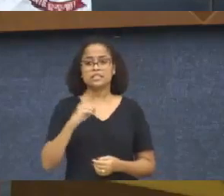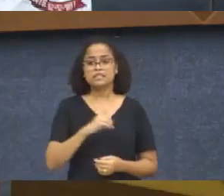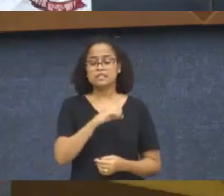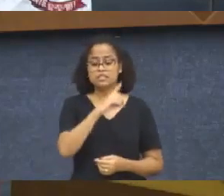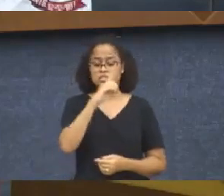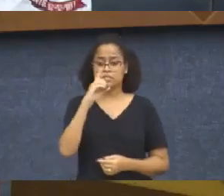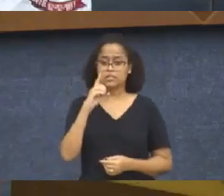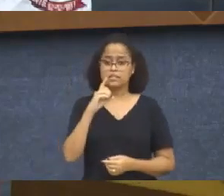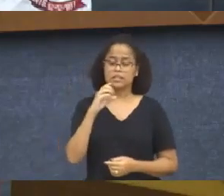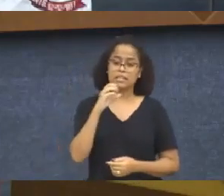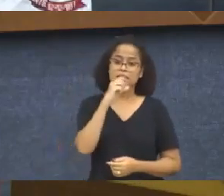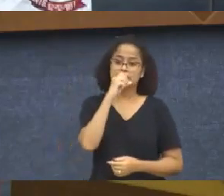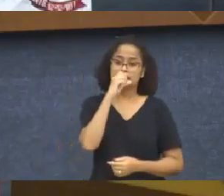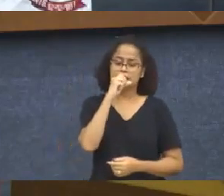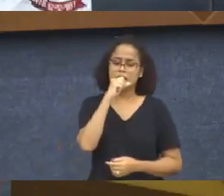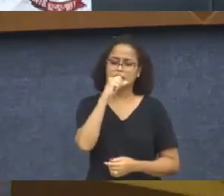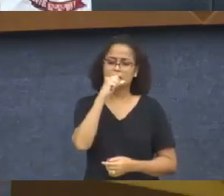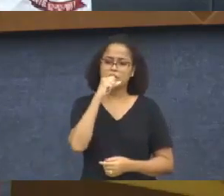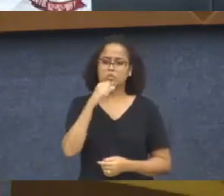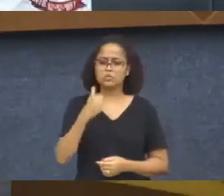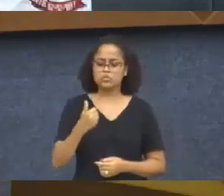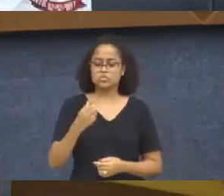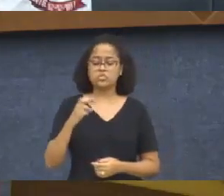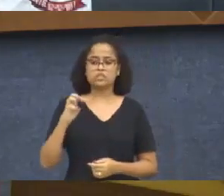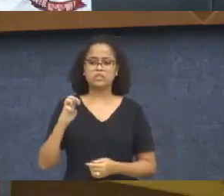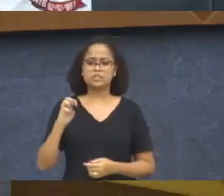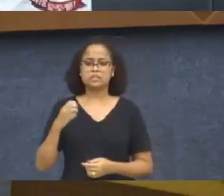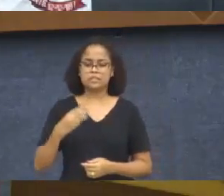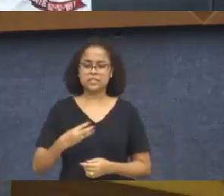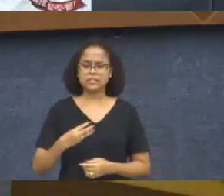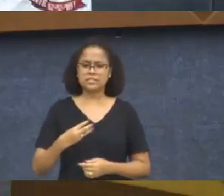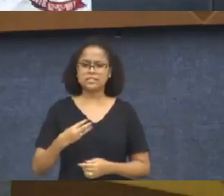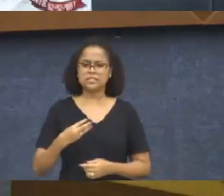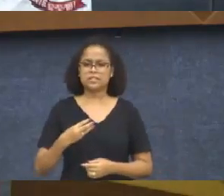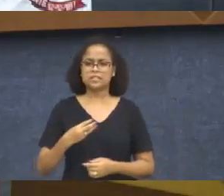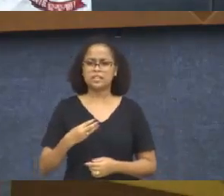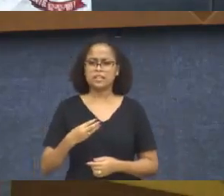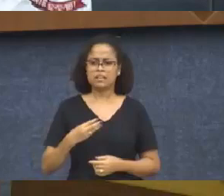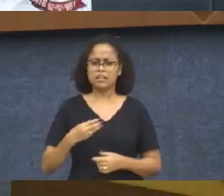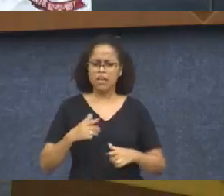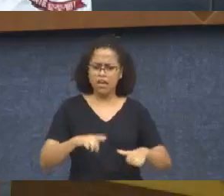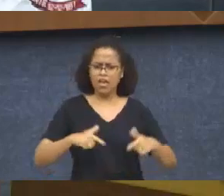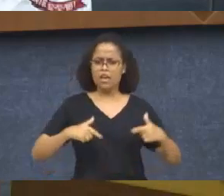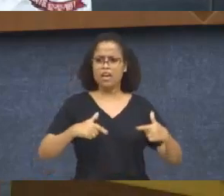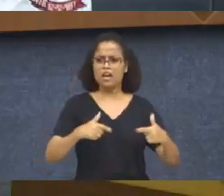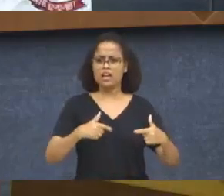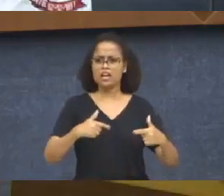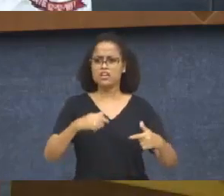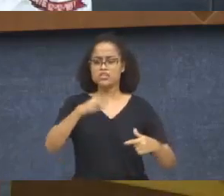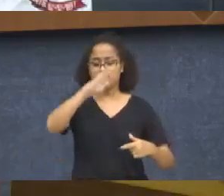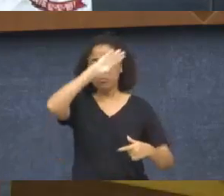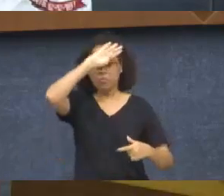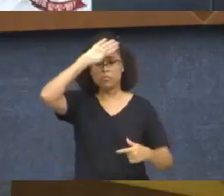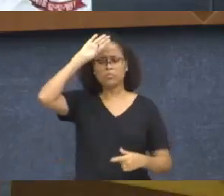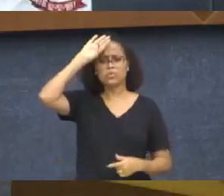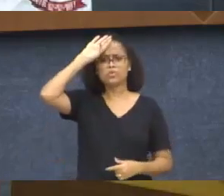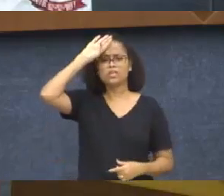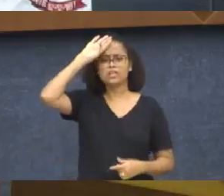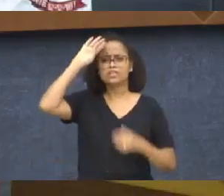um movimento Reage Pampulha. Vai começar ali no zoológico e vai até